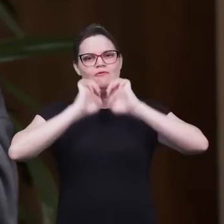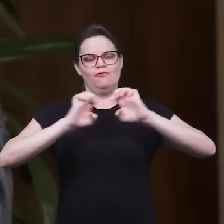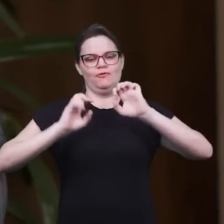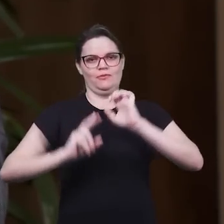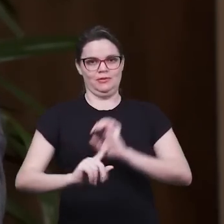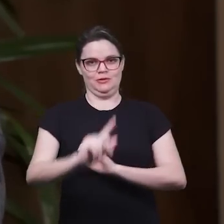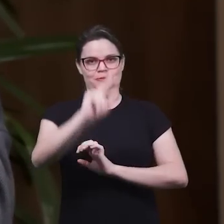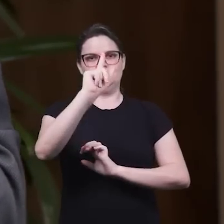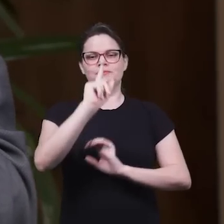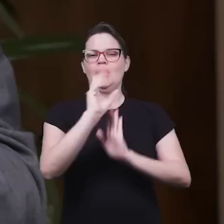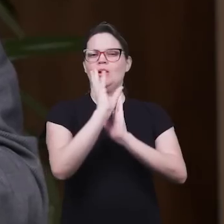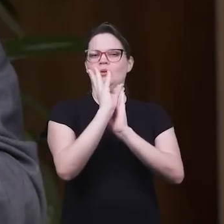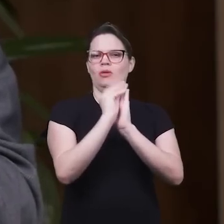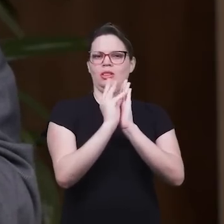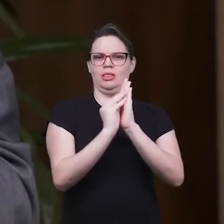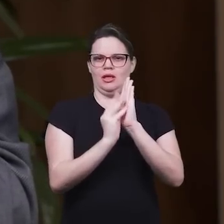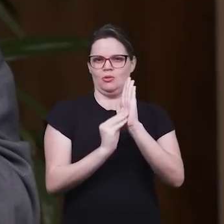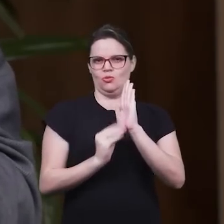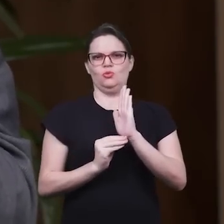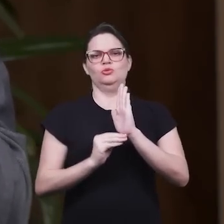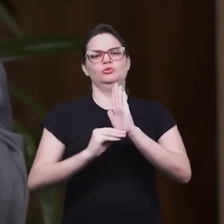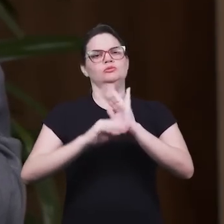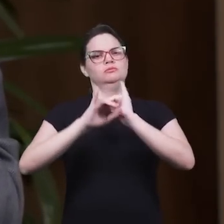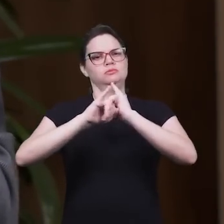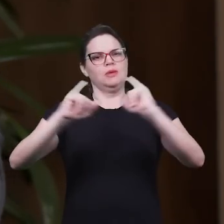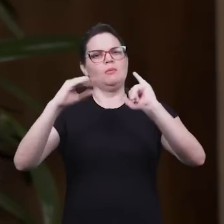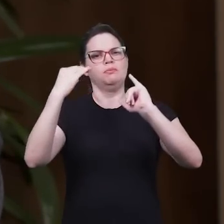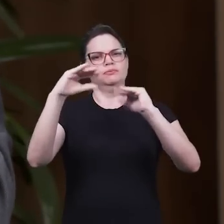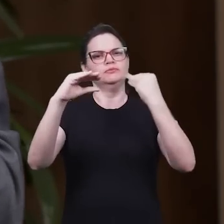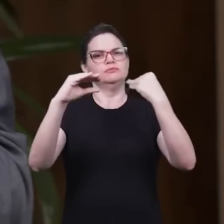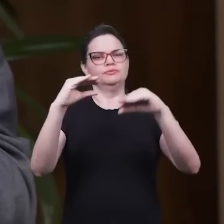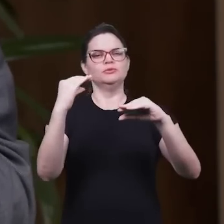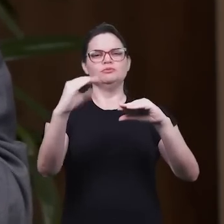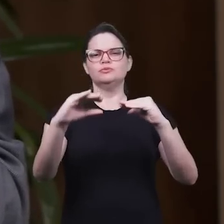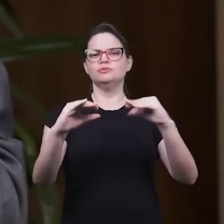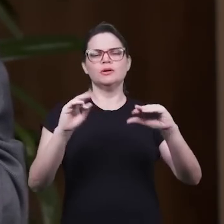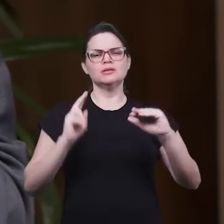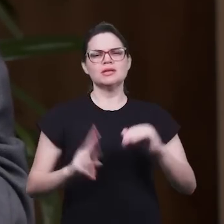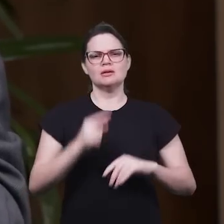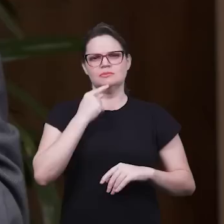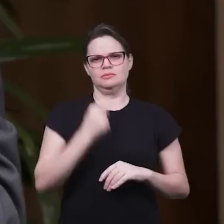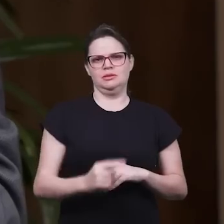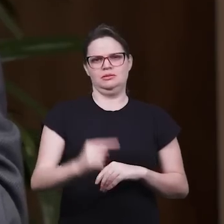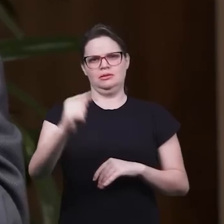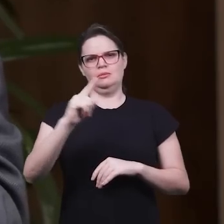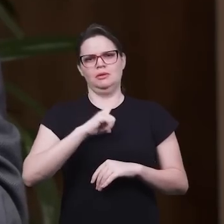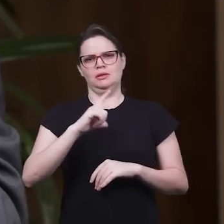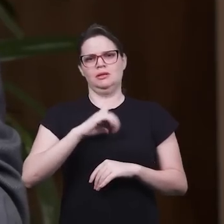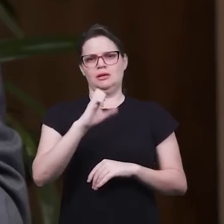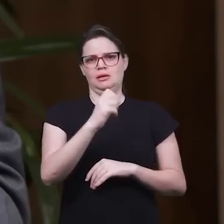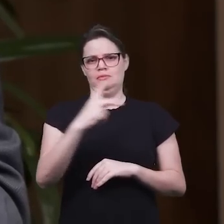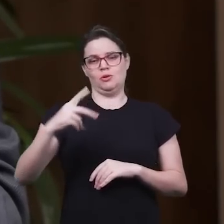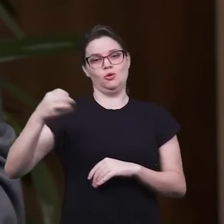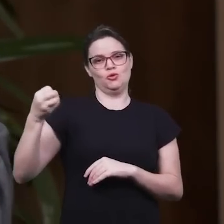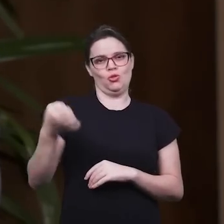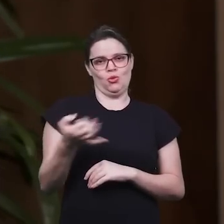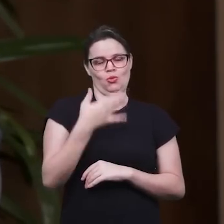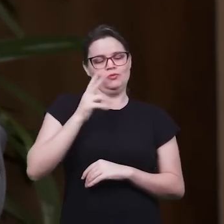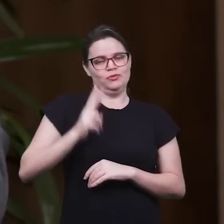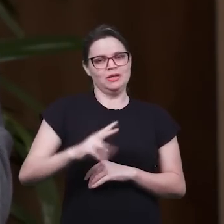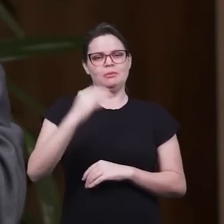Eterno, um conteúdo que é trazido todas as semanas, ou seja, cada semana há um episódio